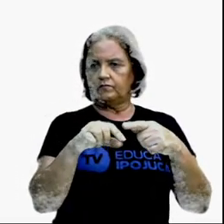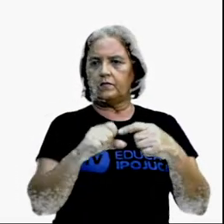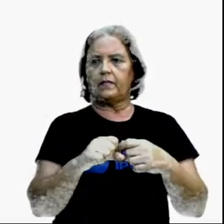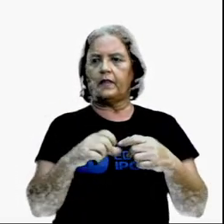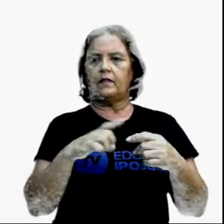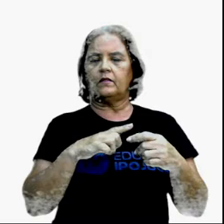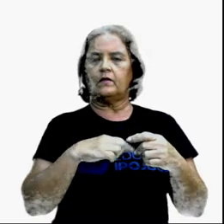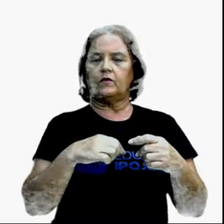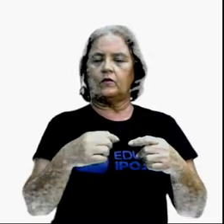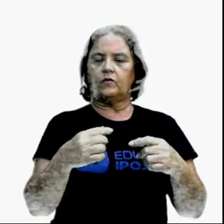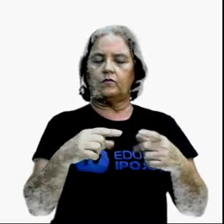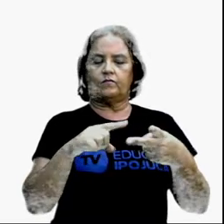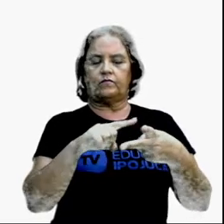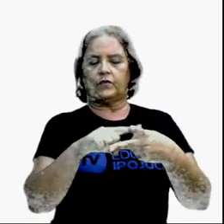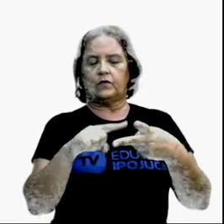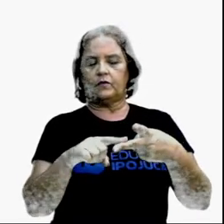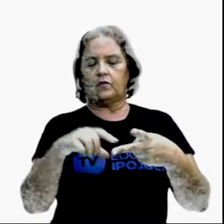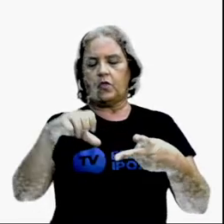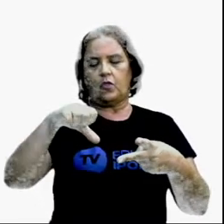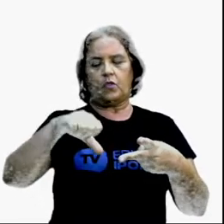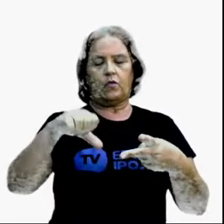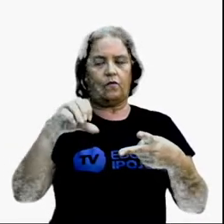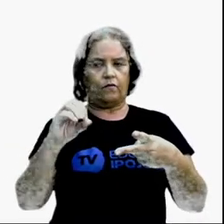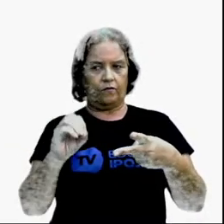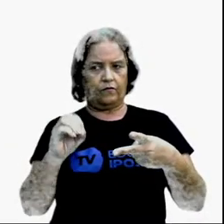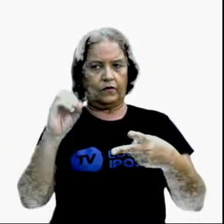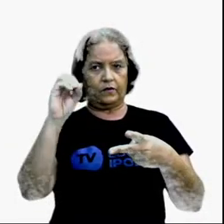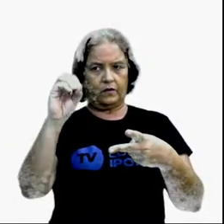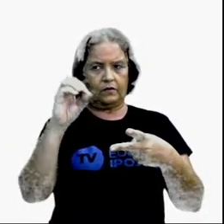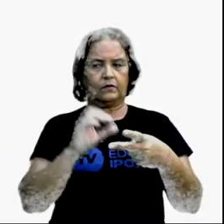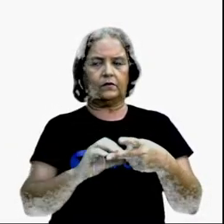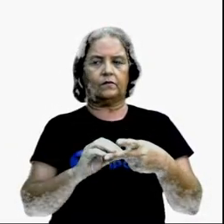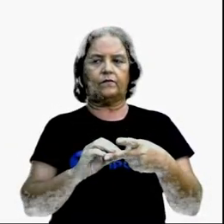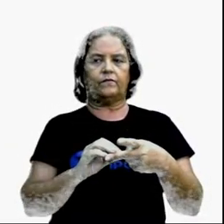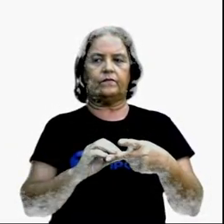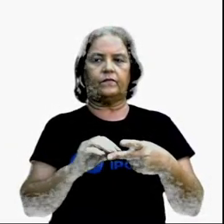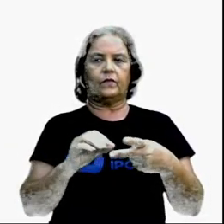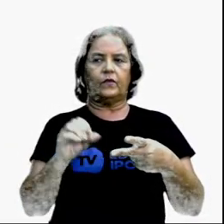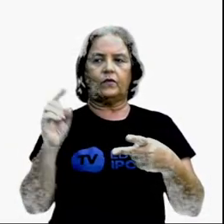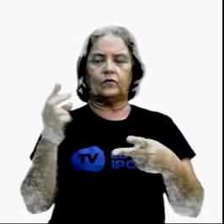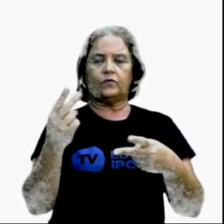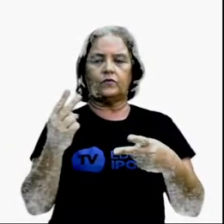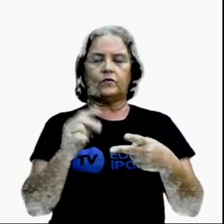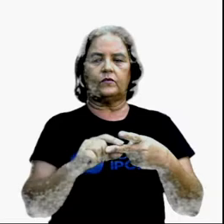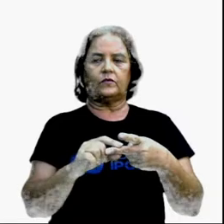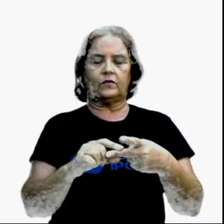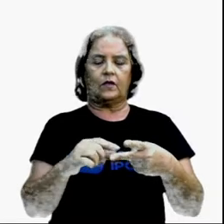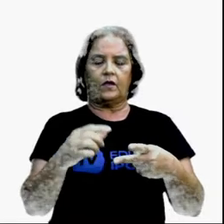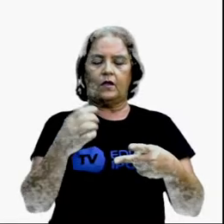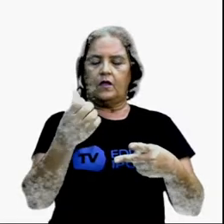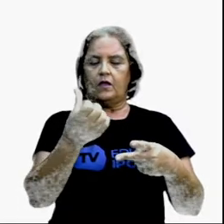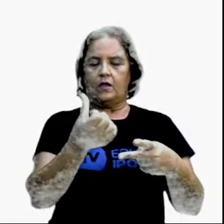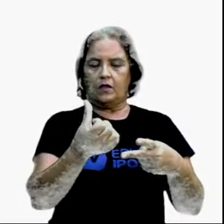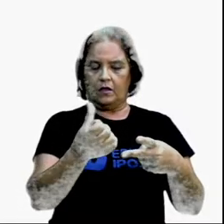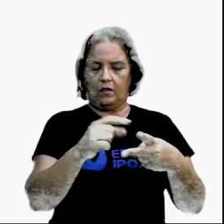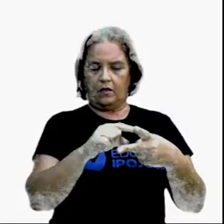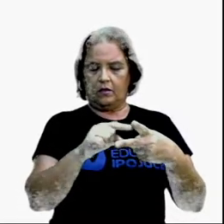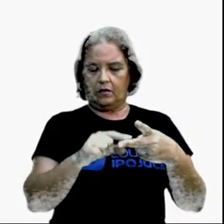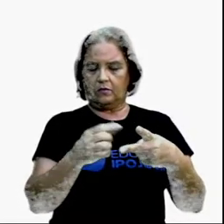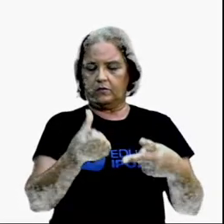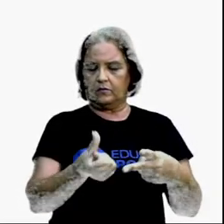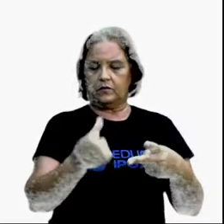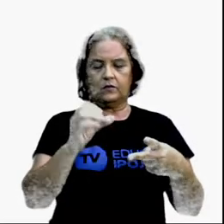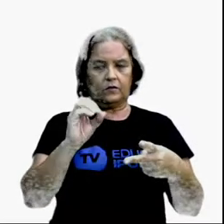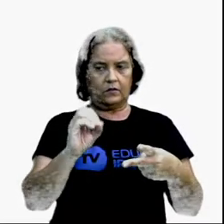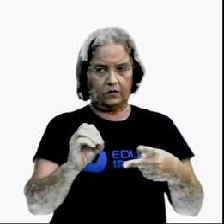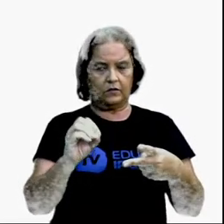dois ângulos de 90, no triângulo menor, no triângulo maior. E dois ângulos de 60. Já